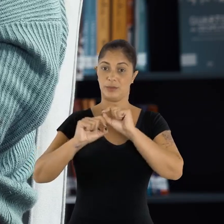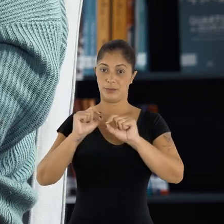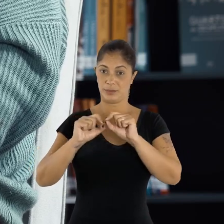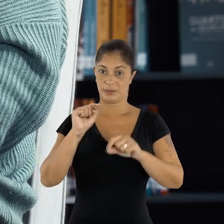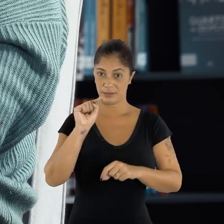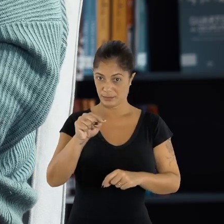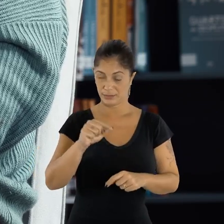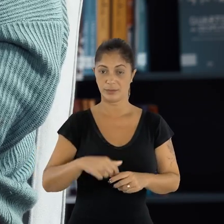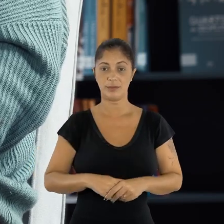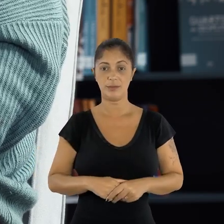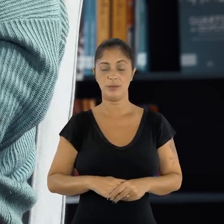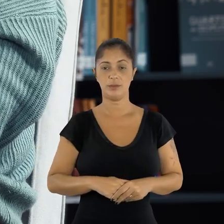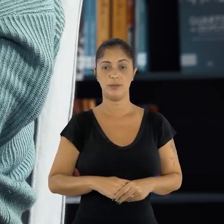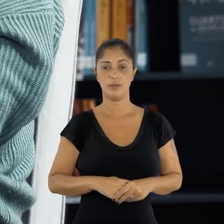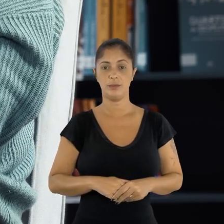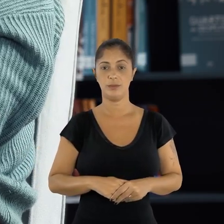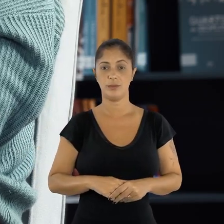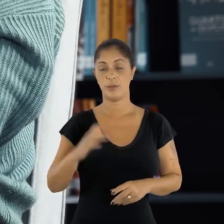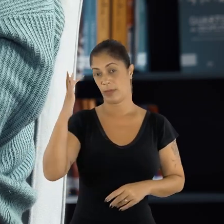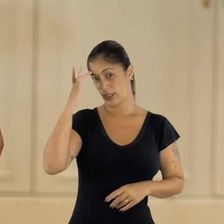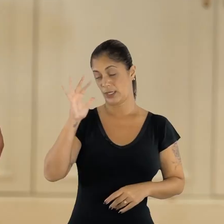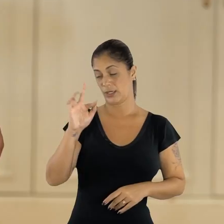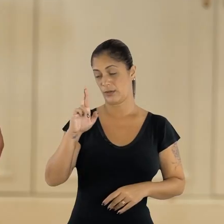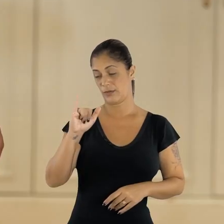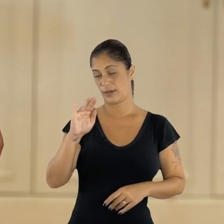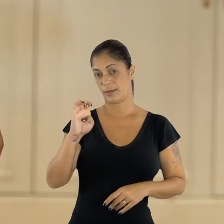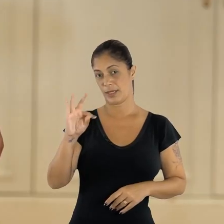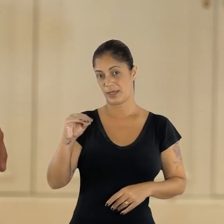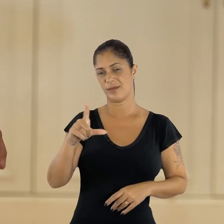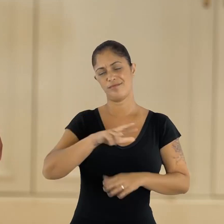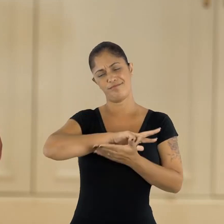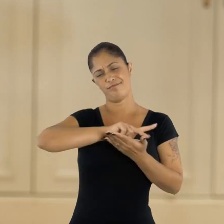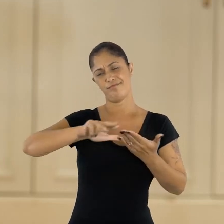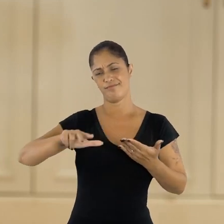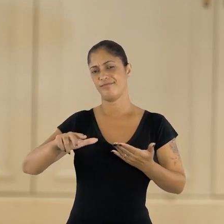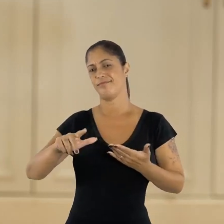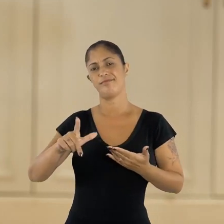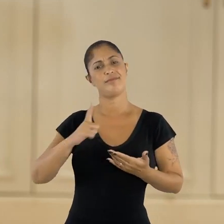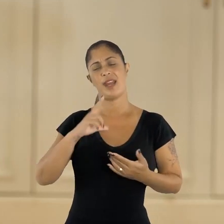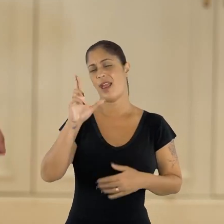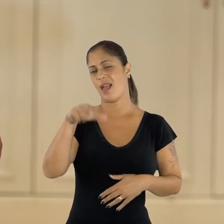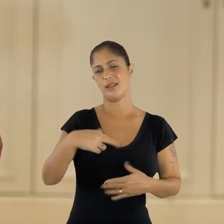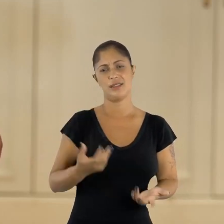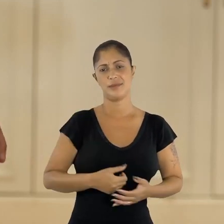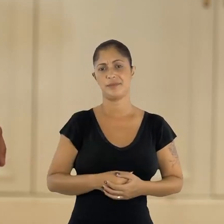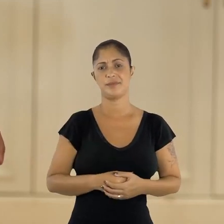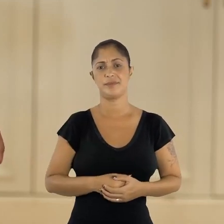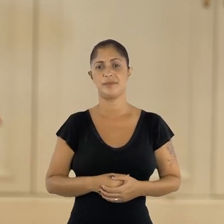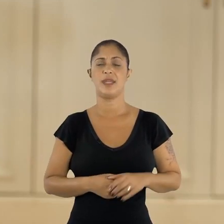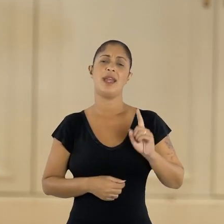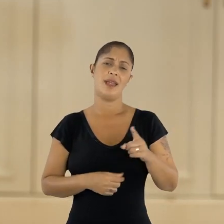que o Beto decide, inclusive, deixar o governo. Eu acho que o Frei Beto tinha razão. Por N razões, nós acabamos